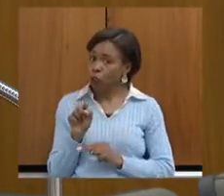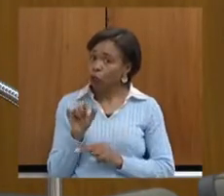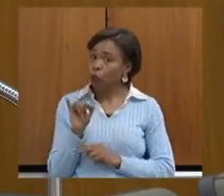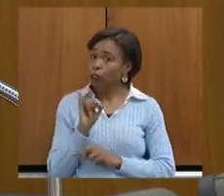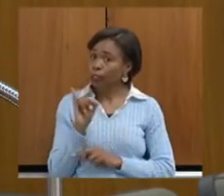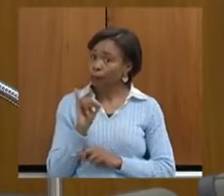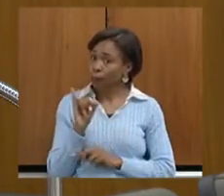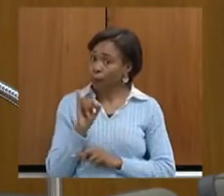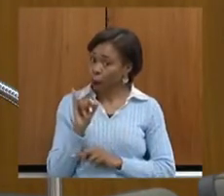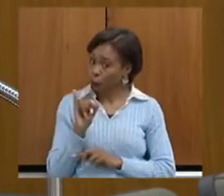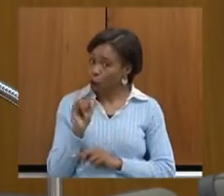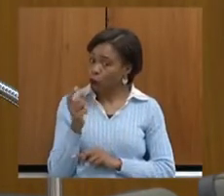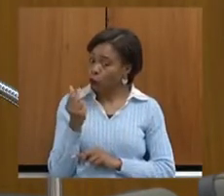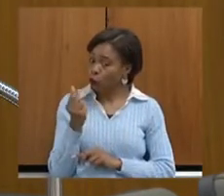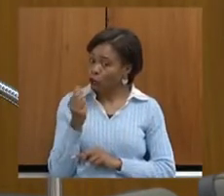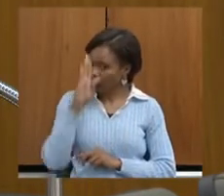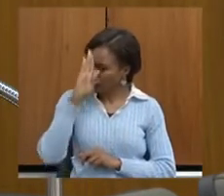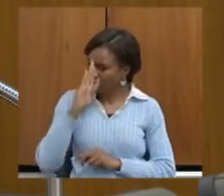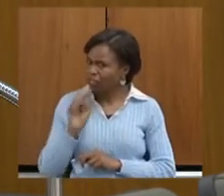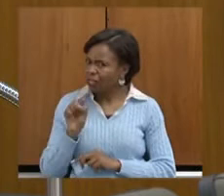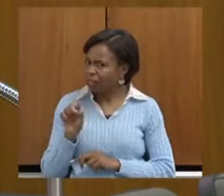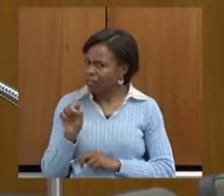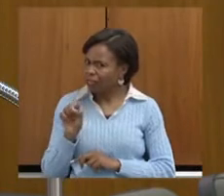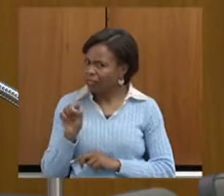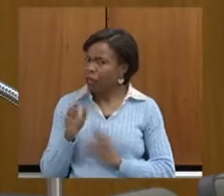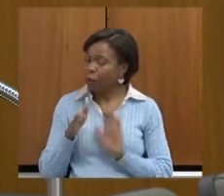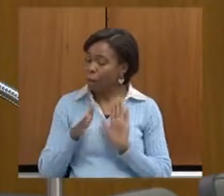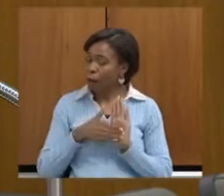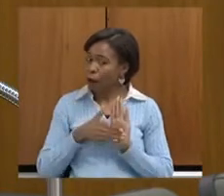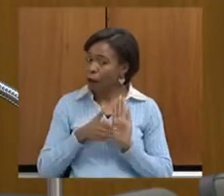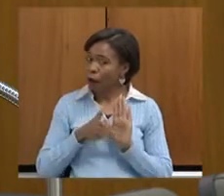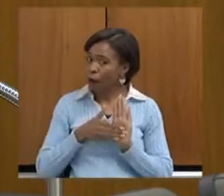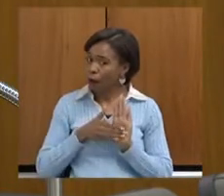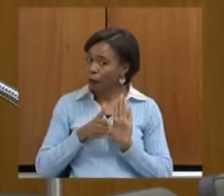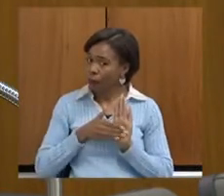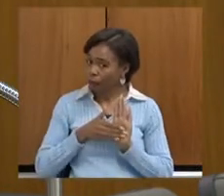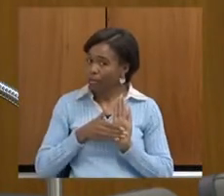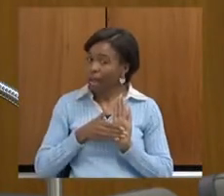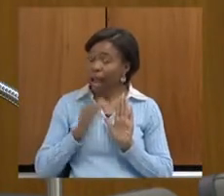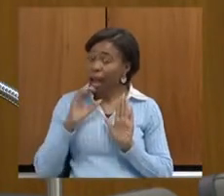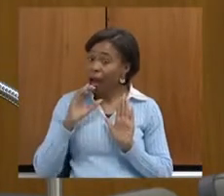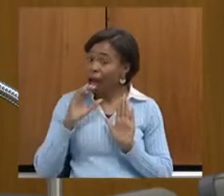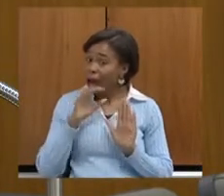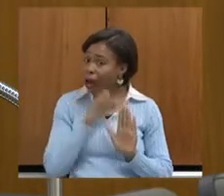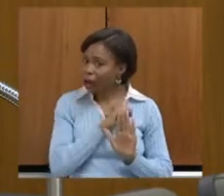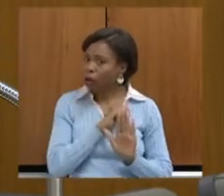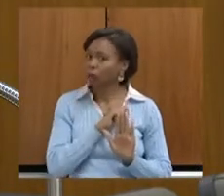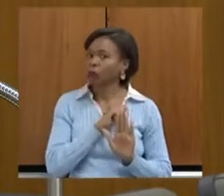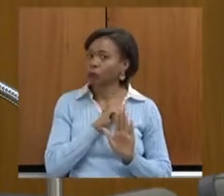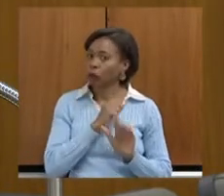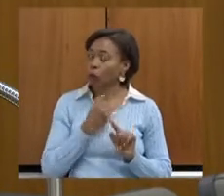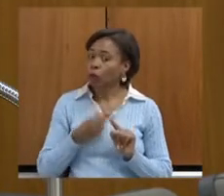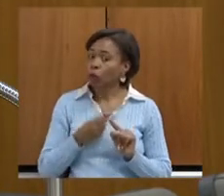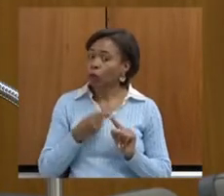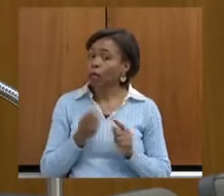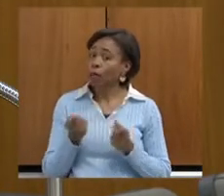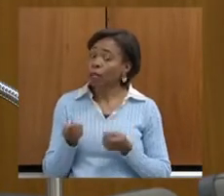colocada em Pauta e imediatamente para que nós sejamos